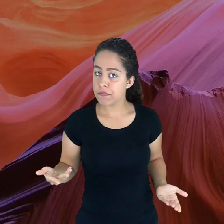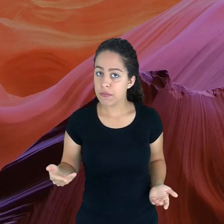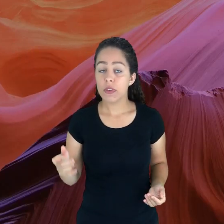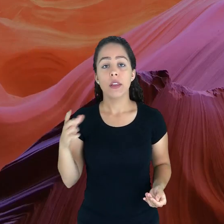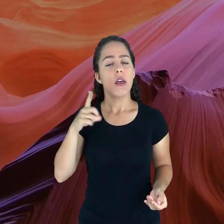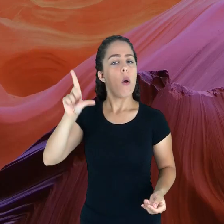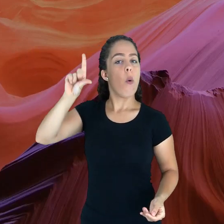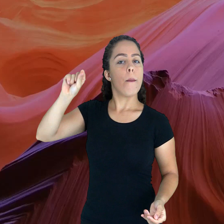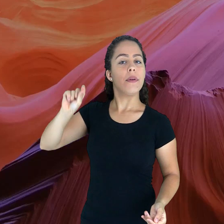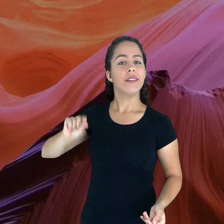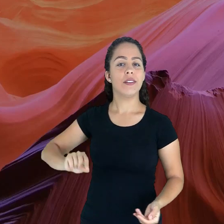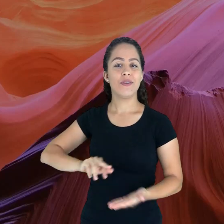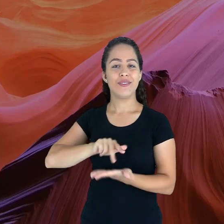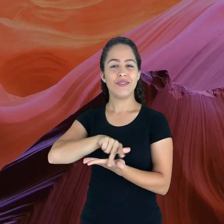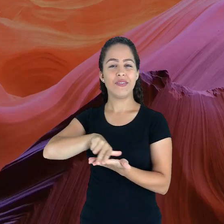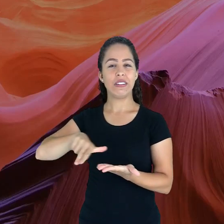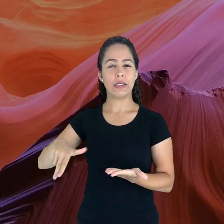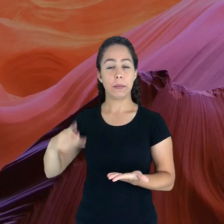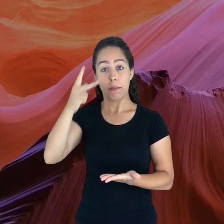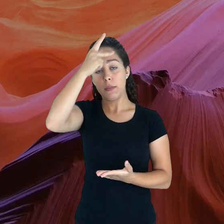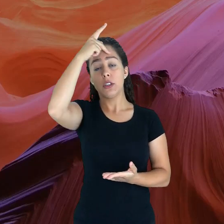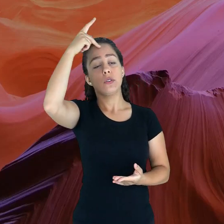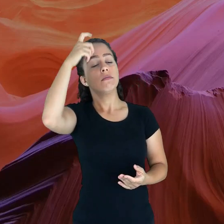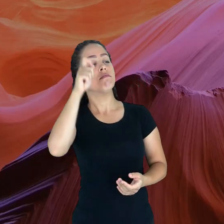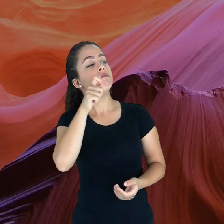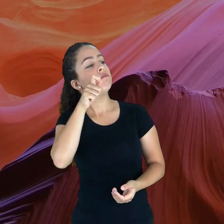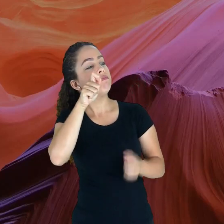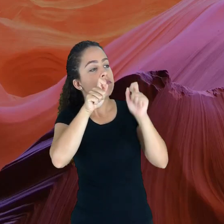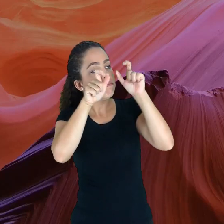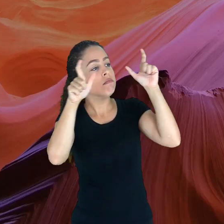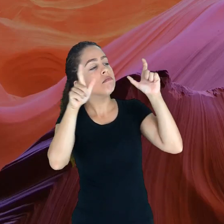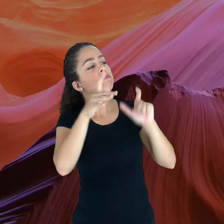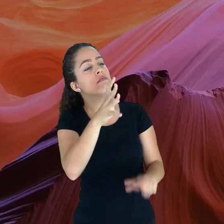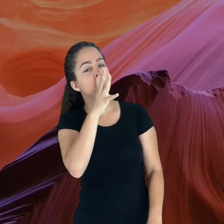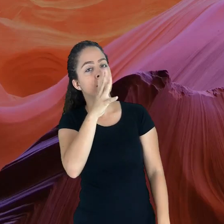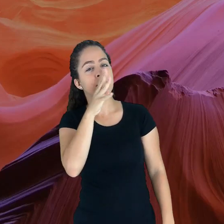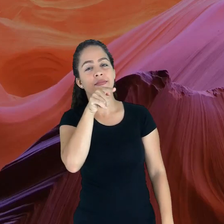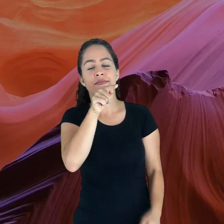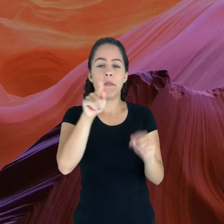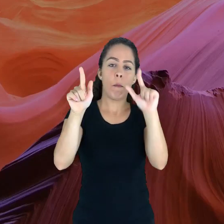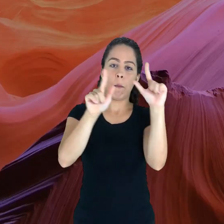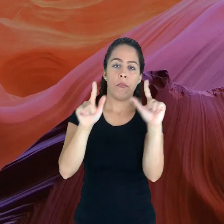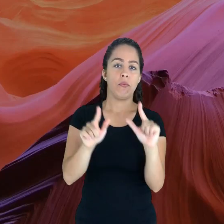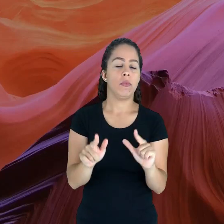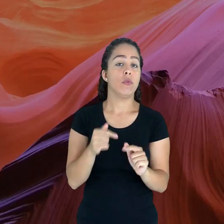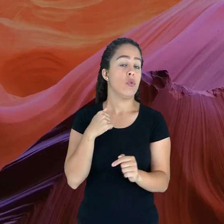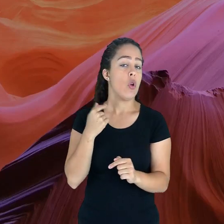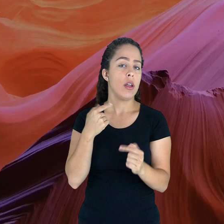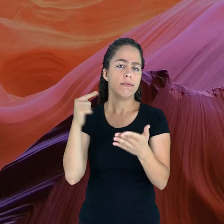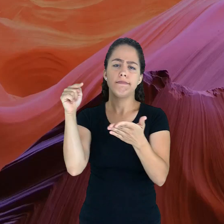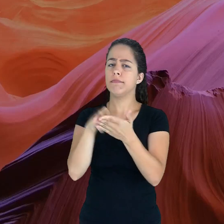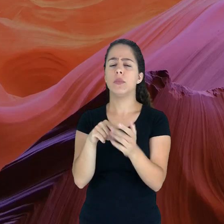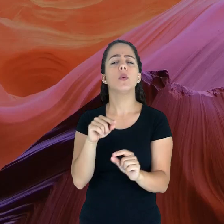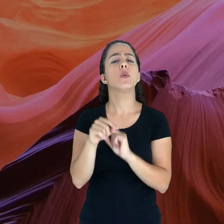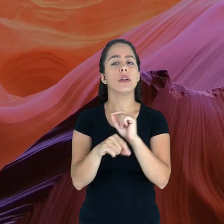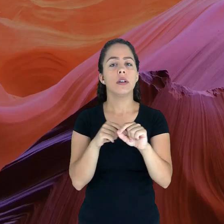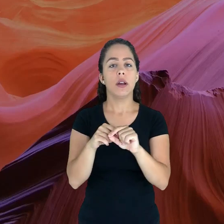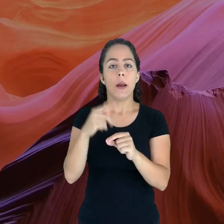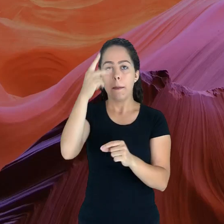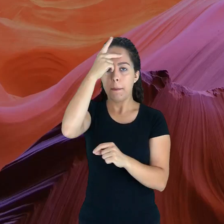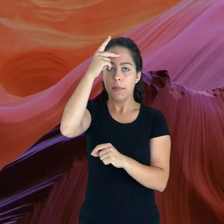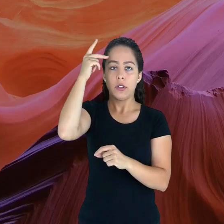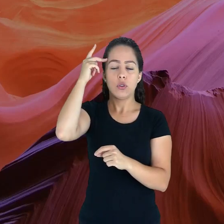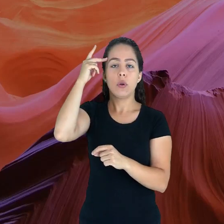de acesso para as pessoas que veem o mural. A gente vai deixar aqui como que as pessoas